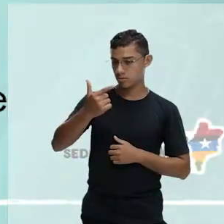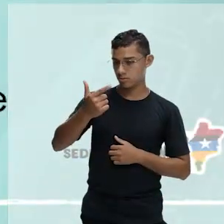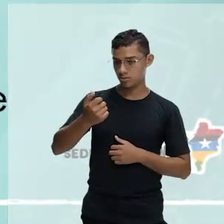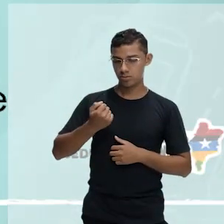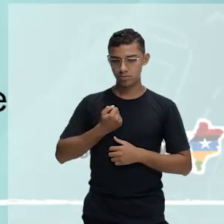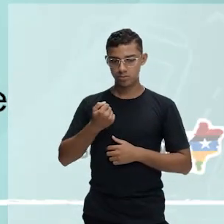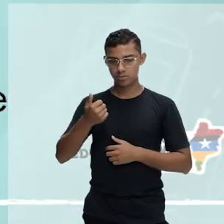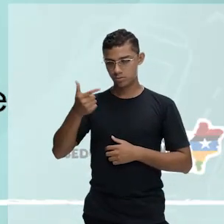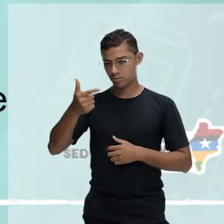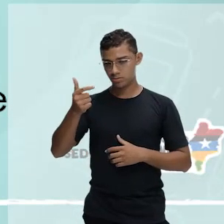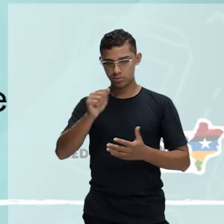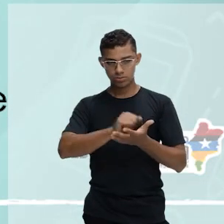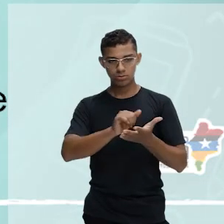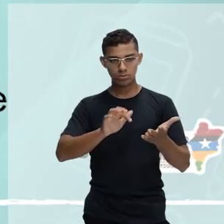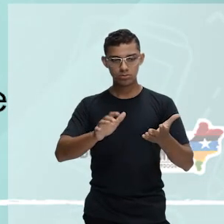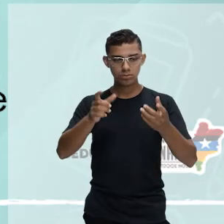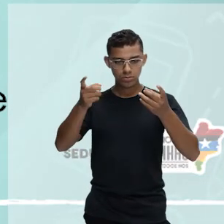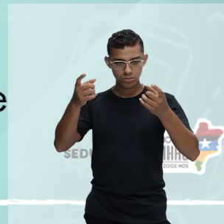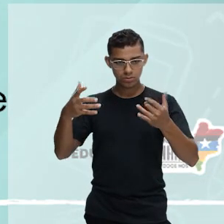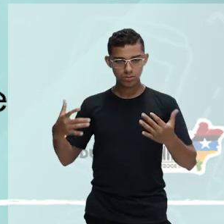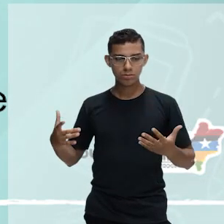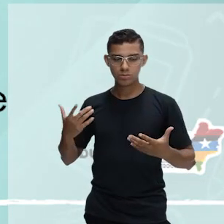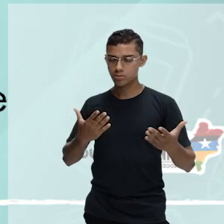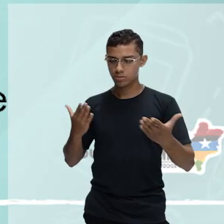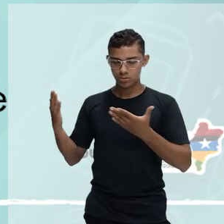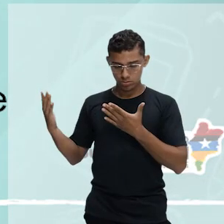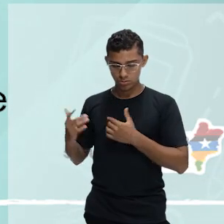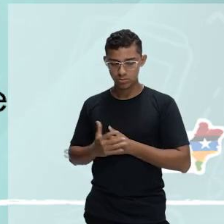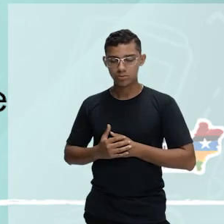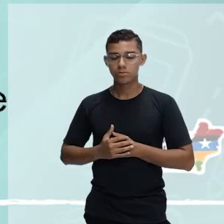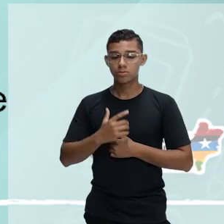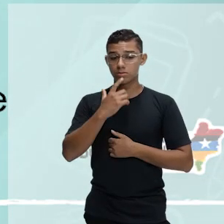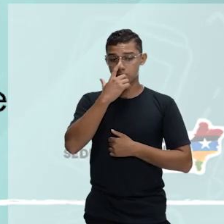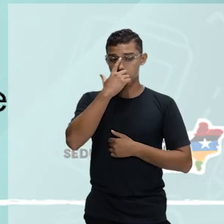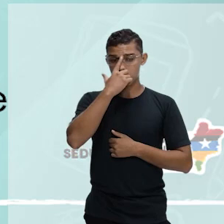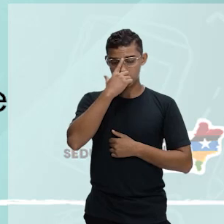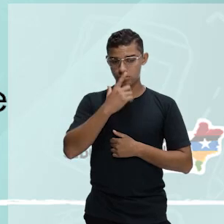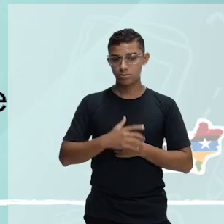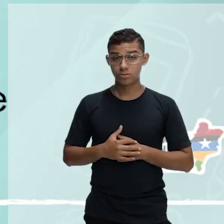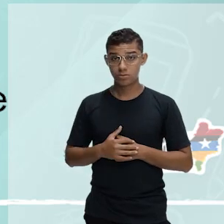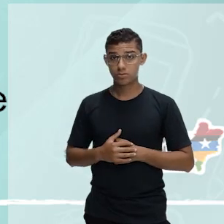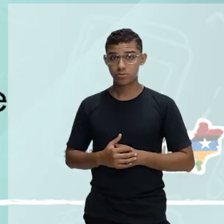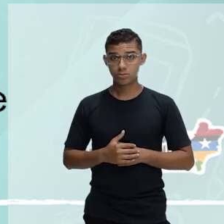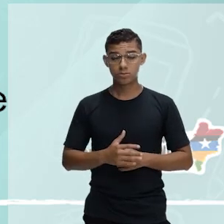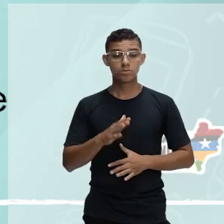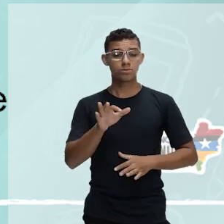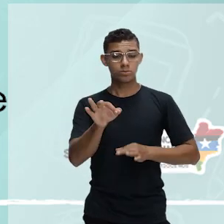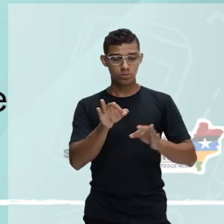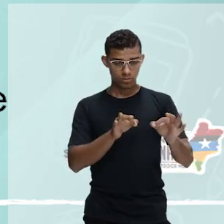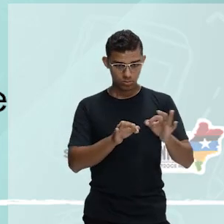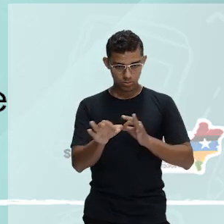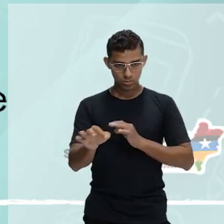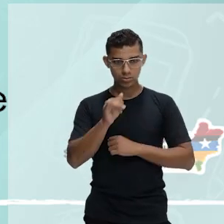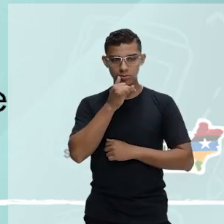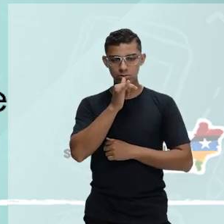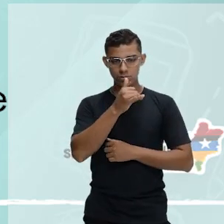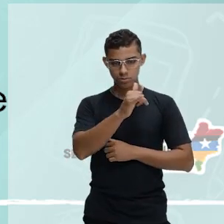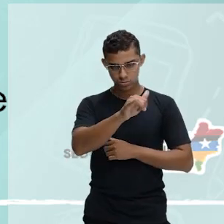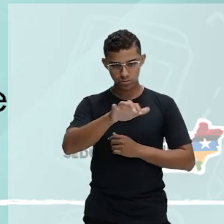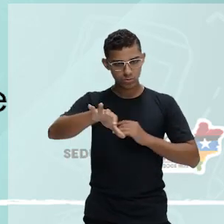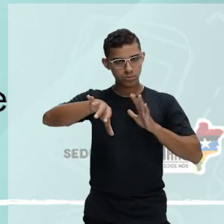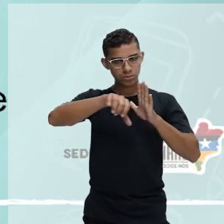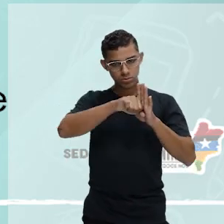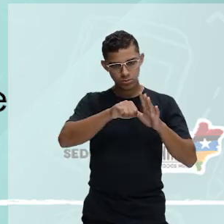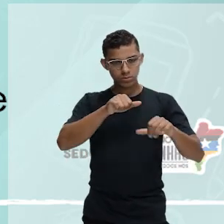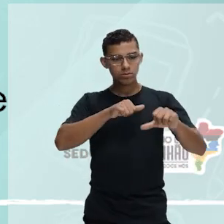né? Na questão 2 tem o seguinte, ó. No processo de obtenção de eletricidade, ocorrem várias transformações de energia.